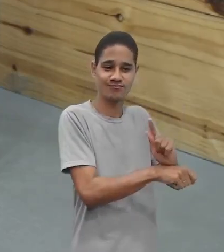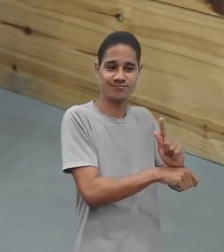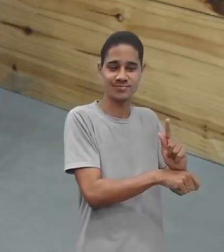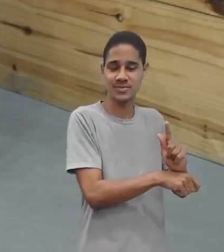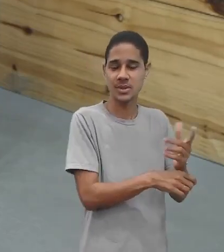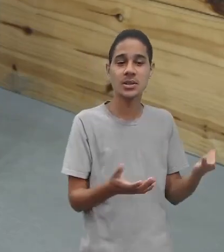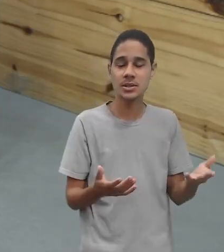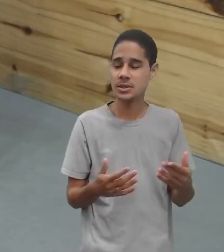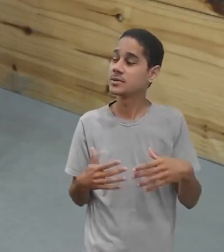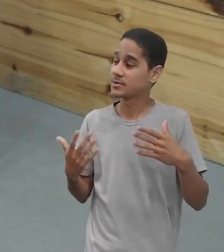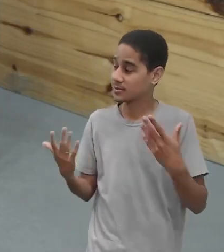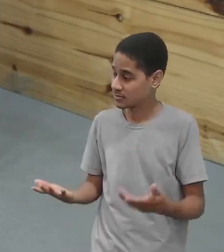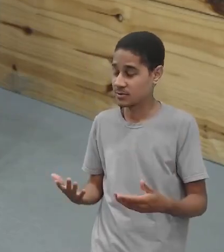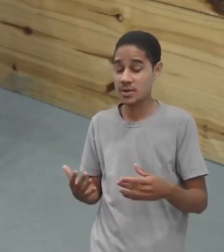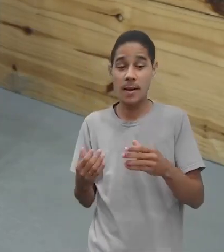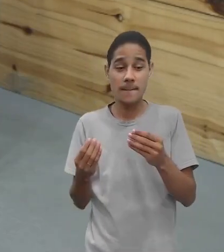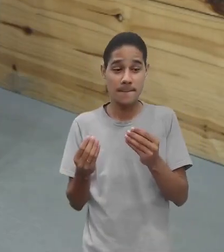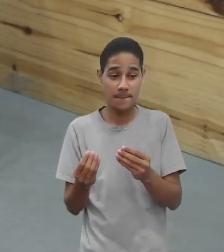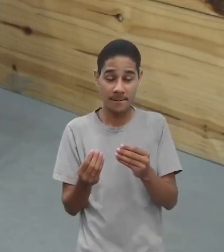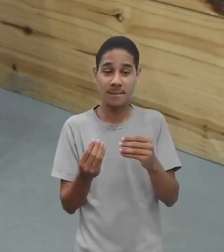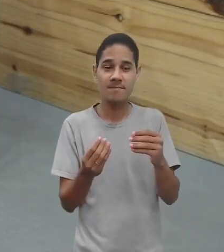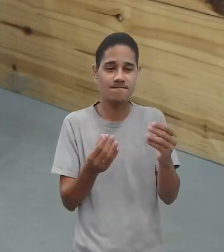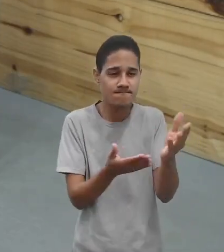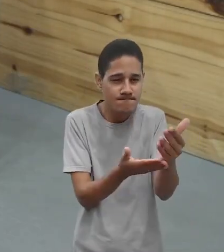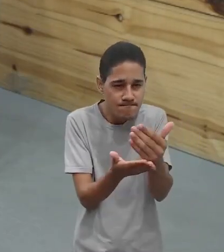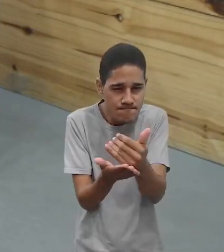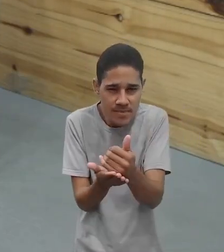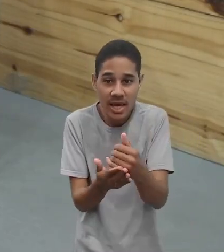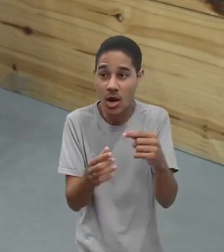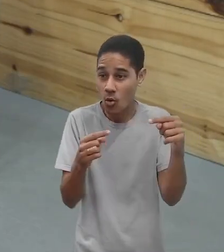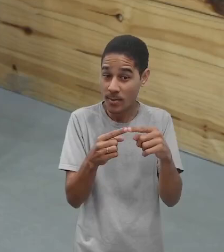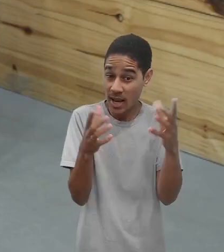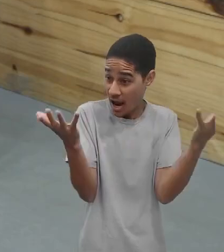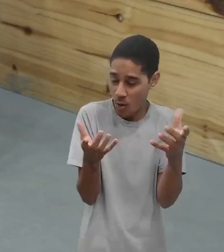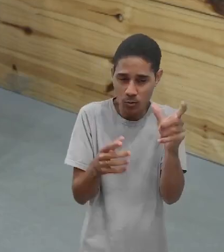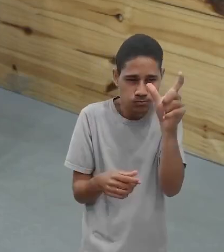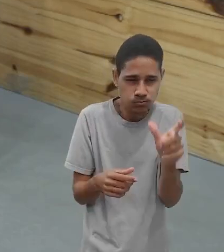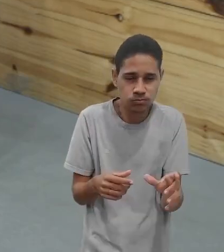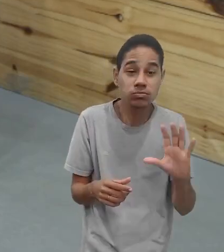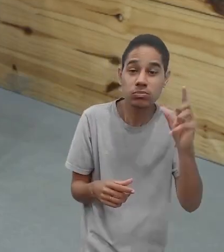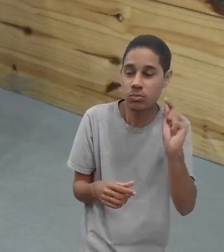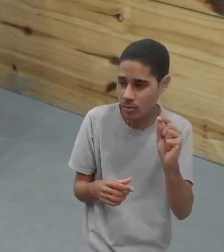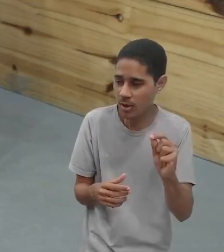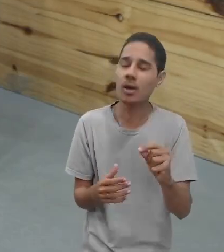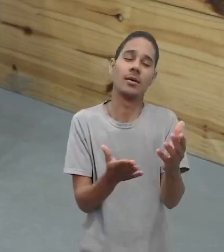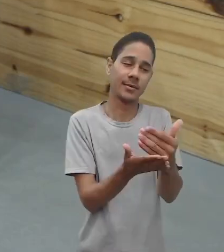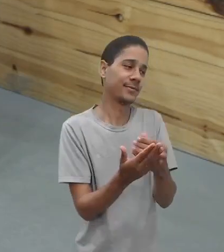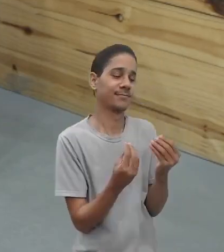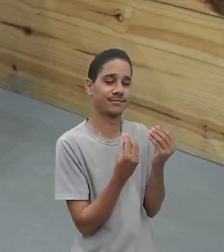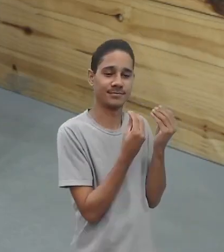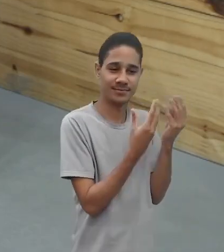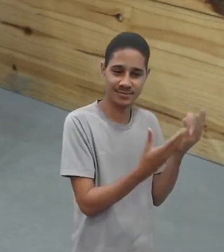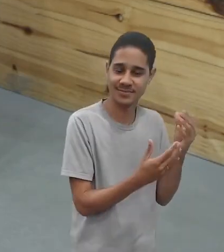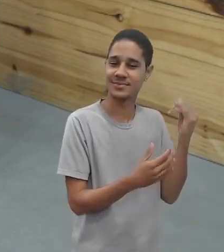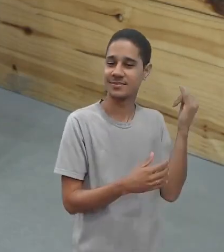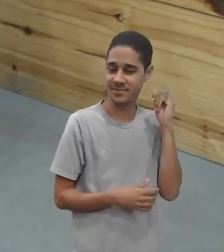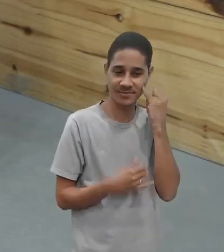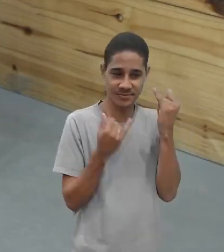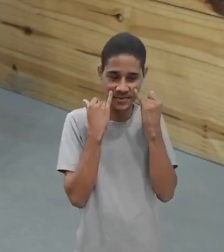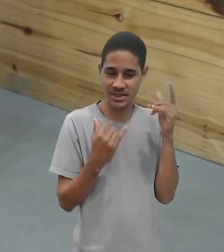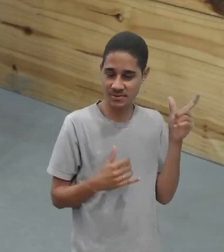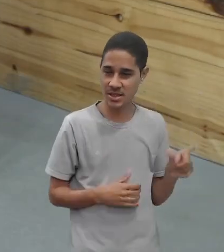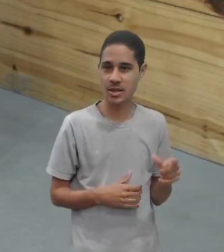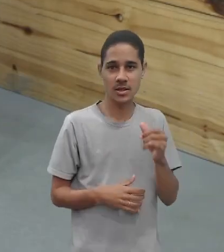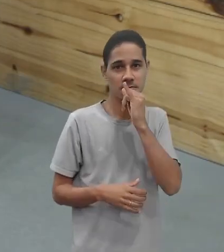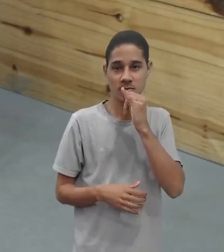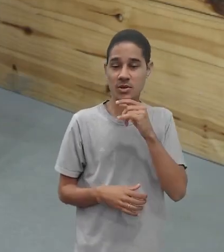Dar aquilo que é necessário para a situação. Eu preciso entender que, enquanto gestor, como técnico